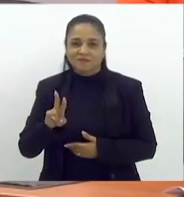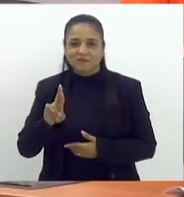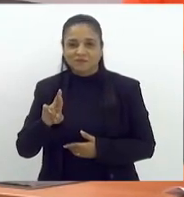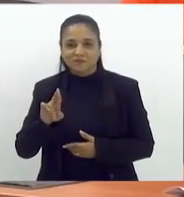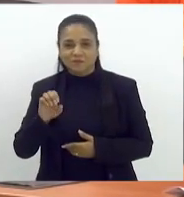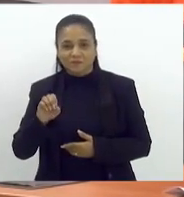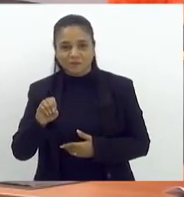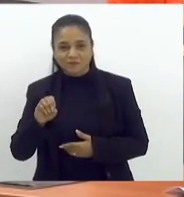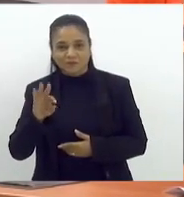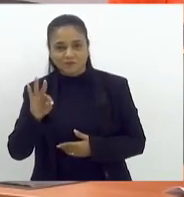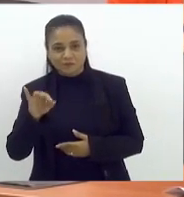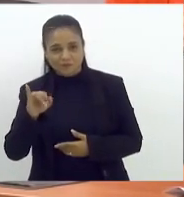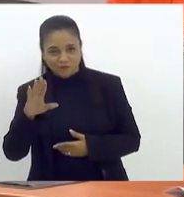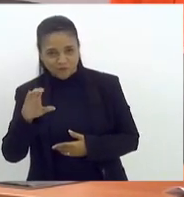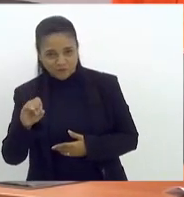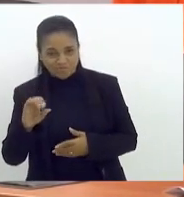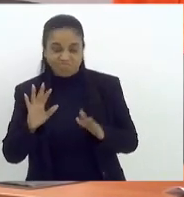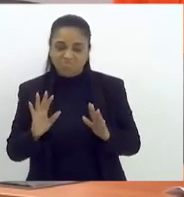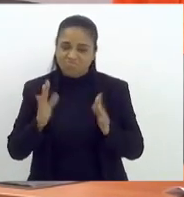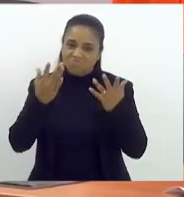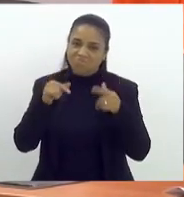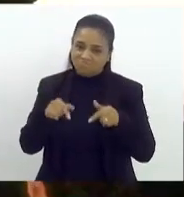salve salve